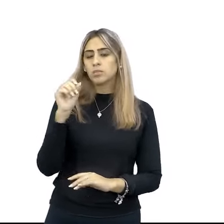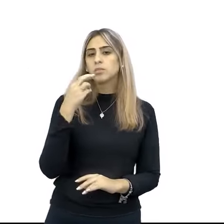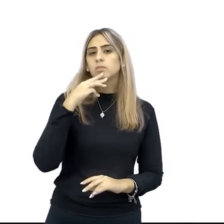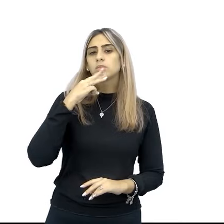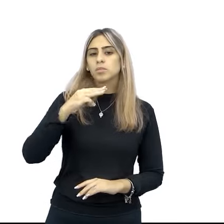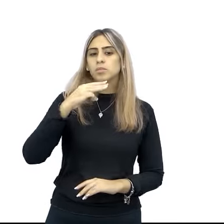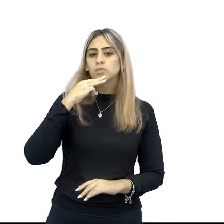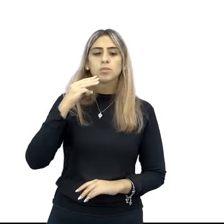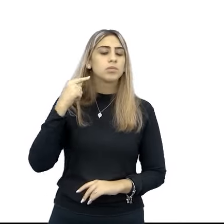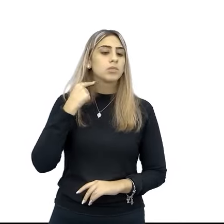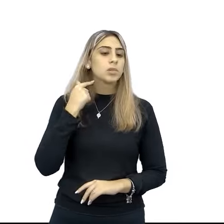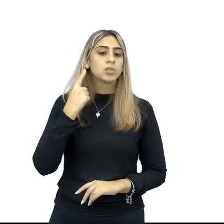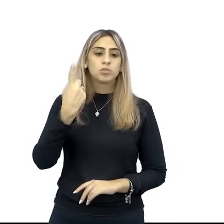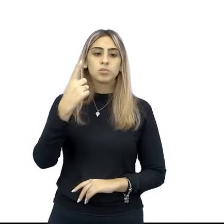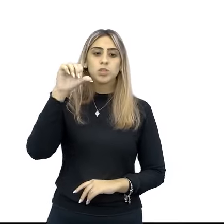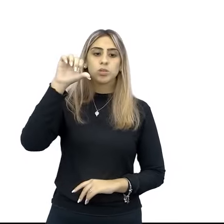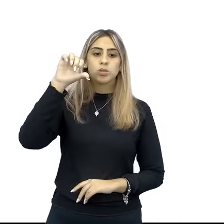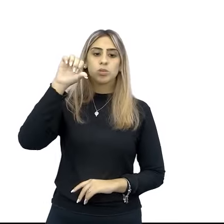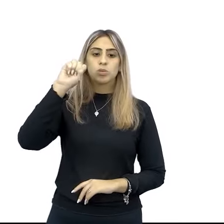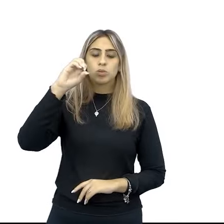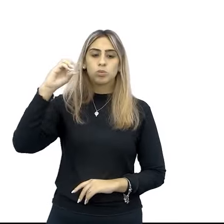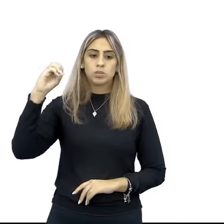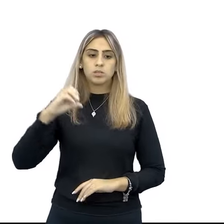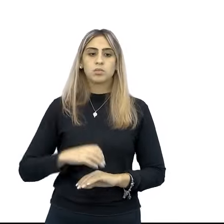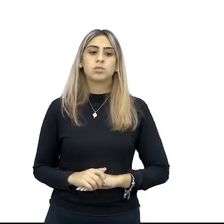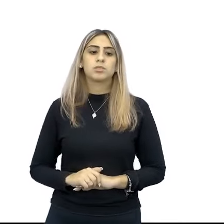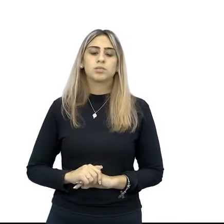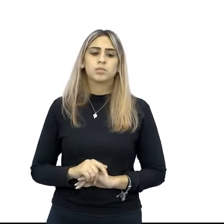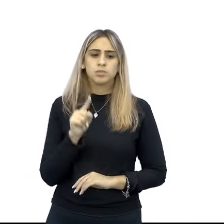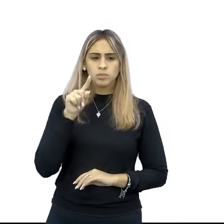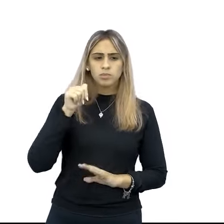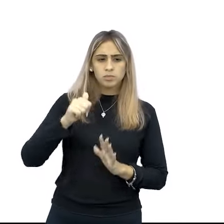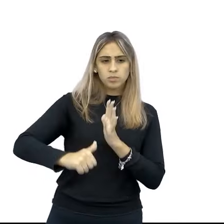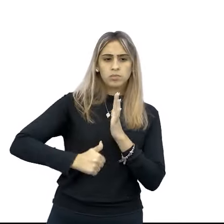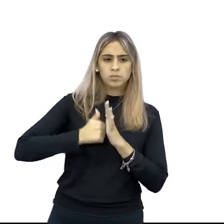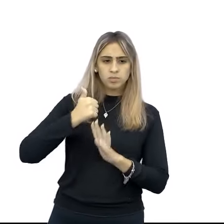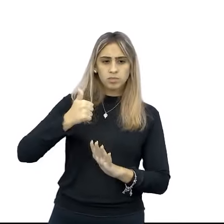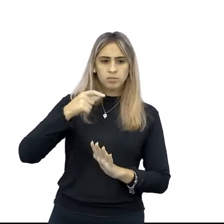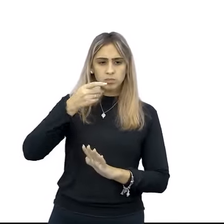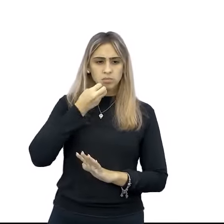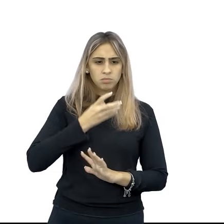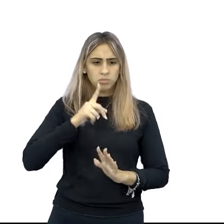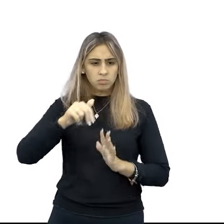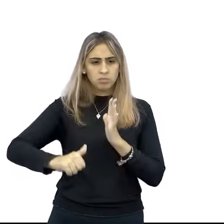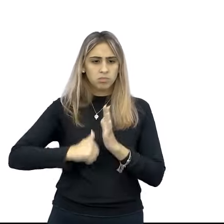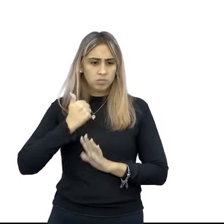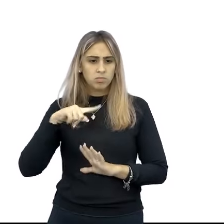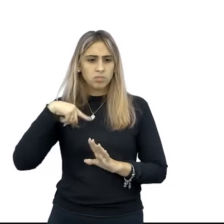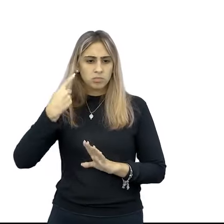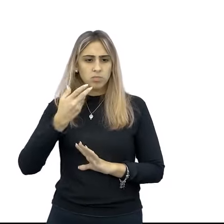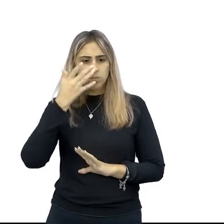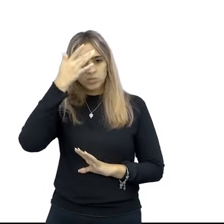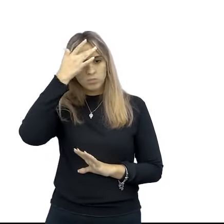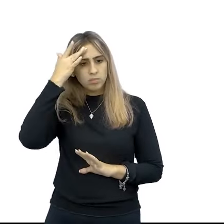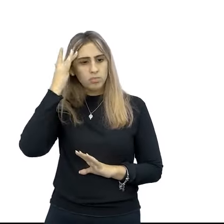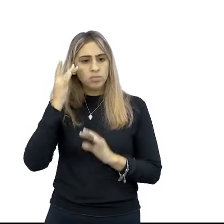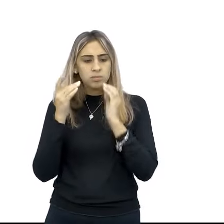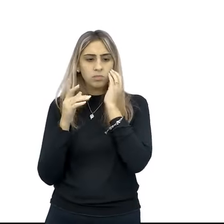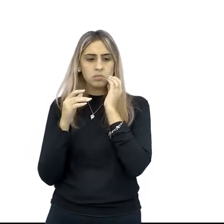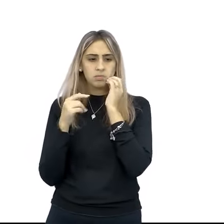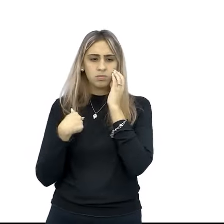de 1800. Tudo bem? Você melhorou depois da lição que o caçador te deu? Eu estou